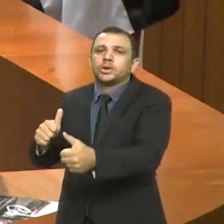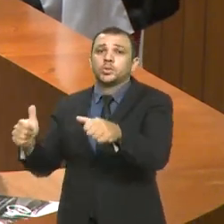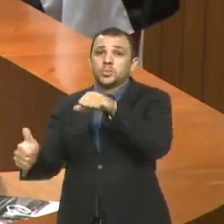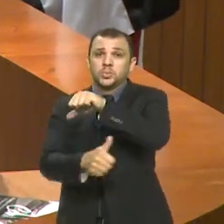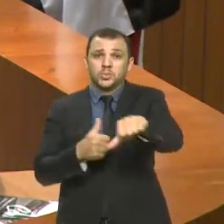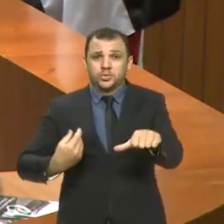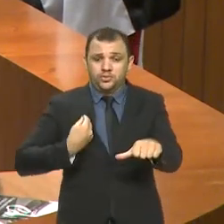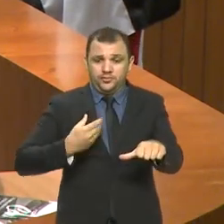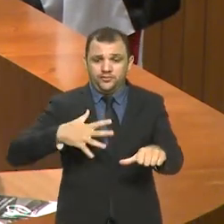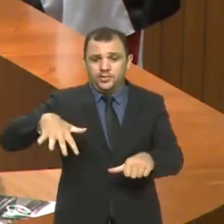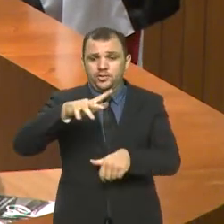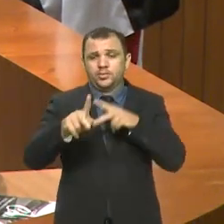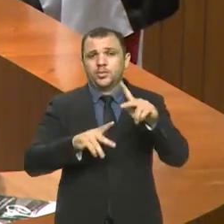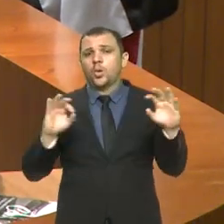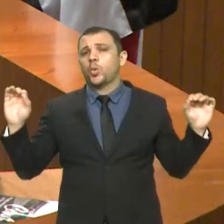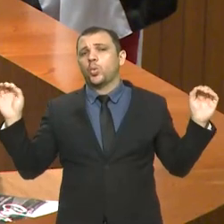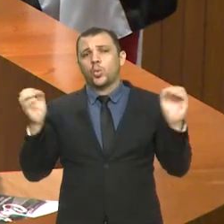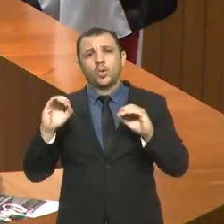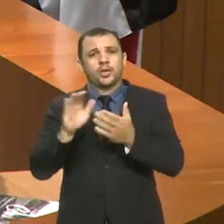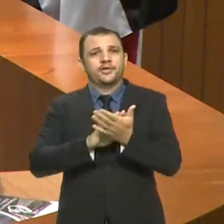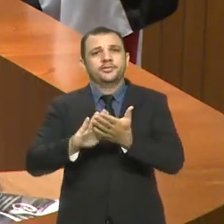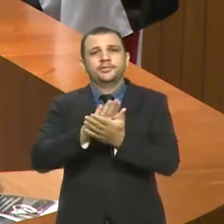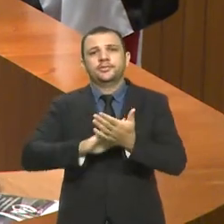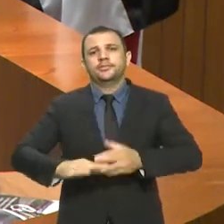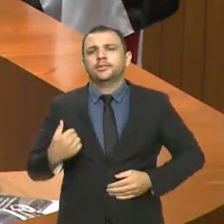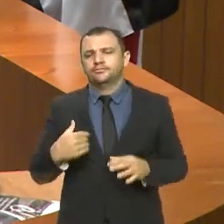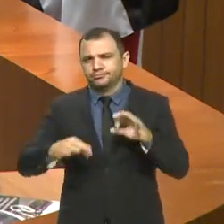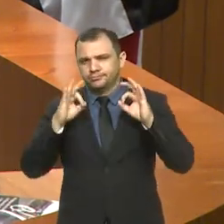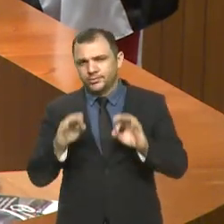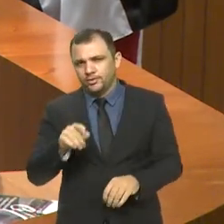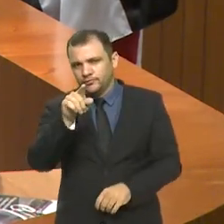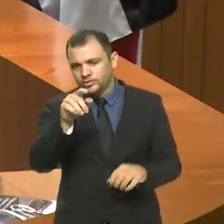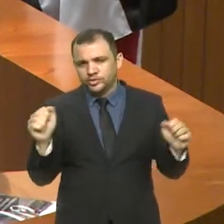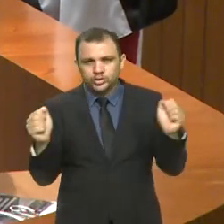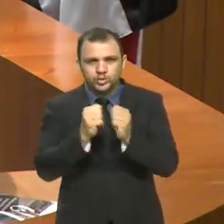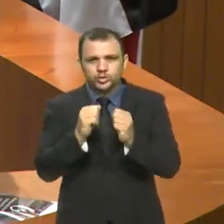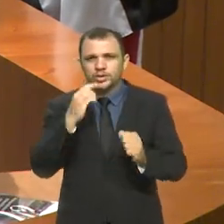tenho certeza que Vossa Excelência, juntamente com o deputado Reco, vai assinar